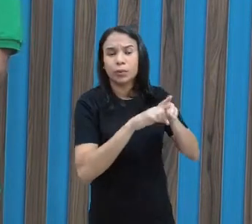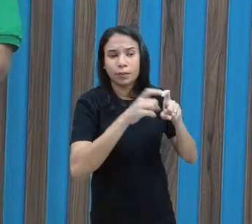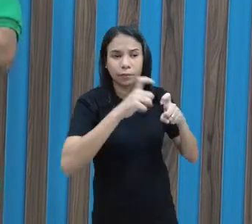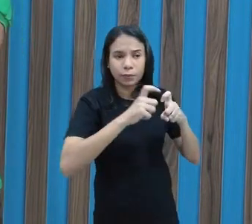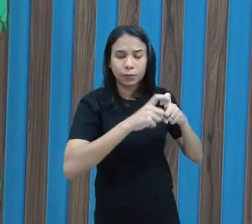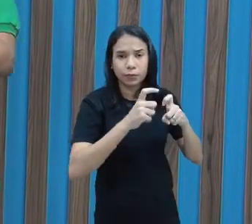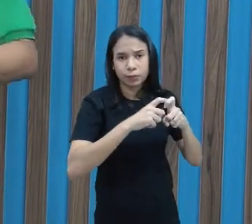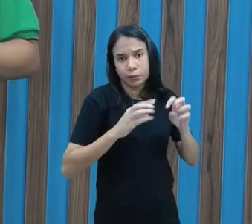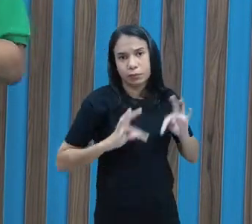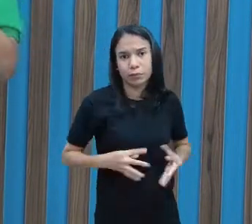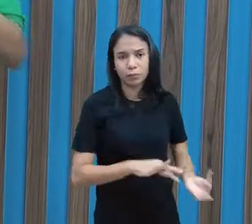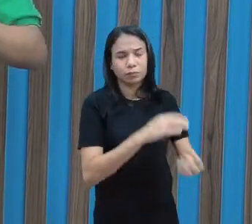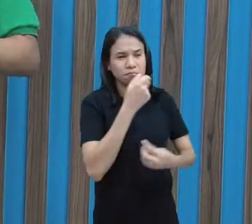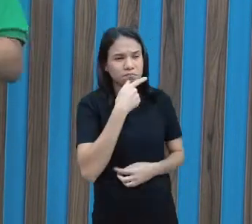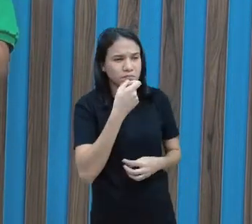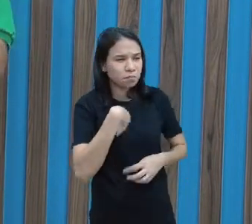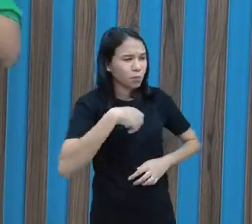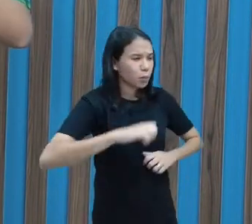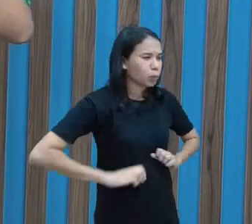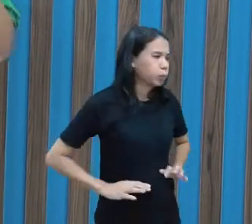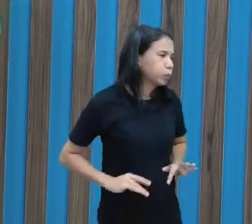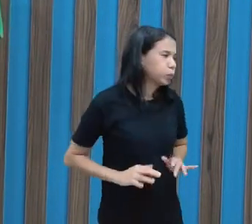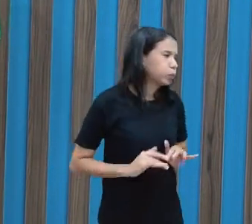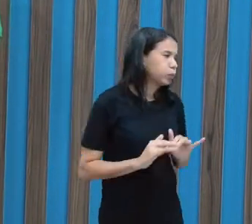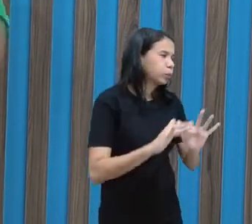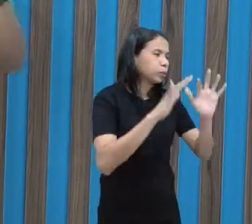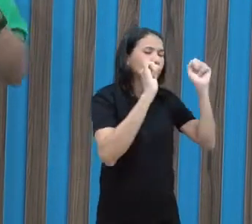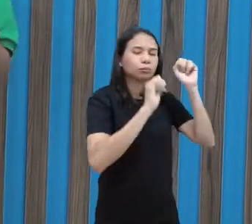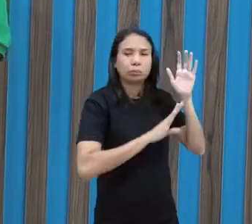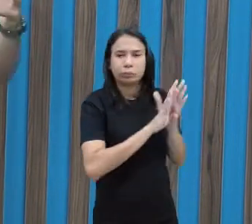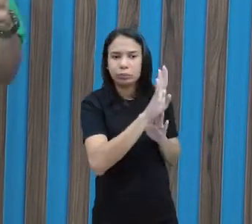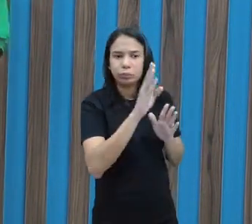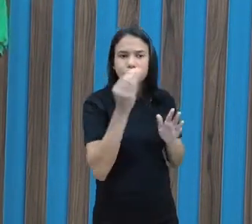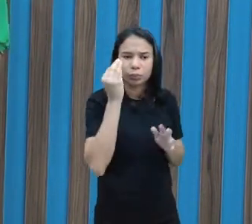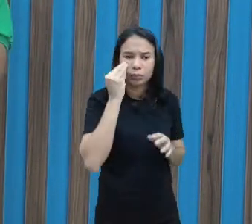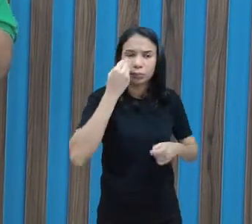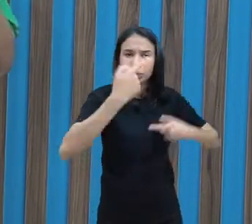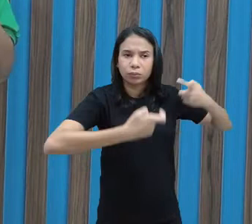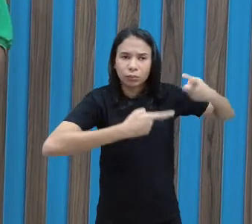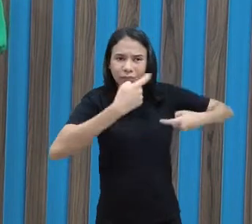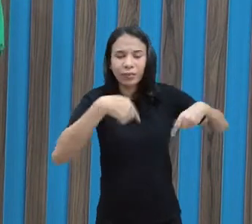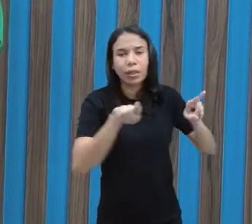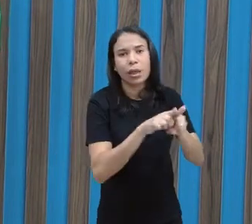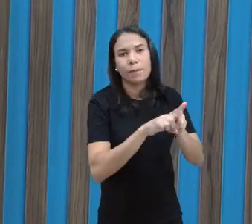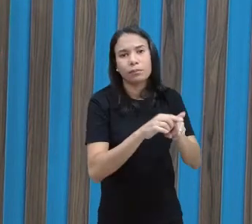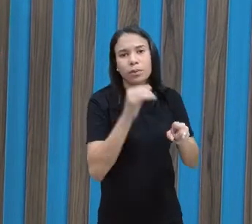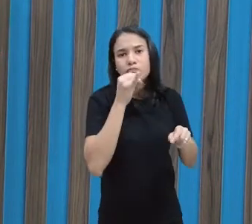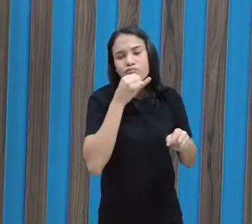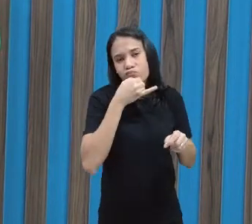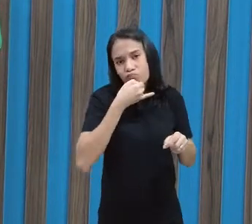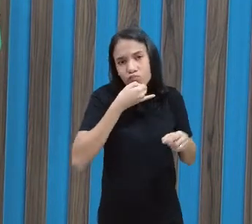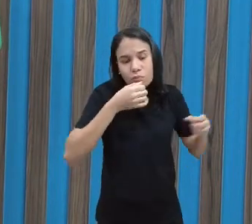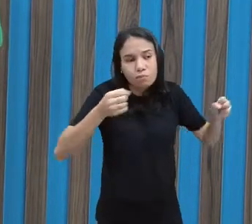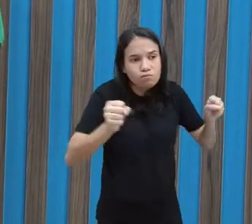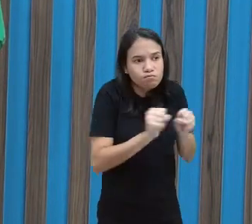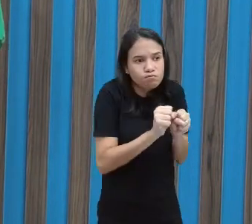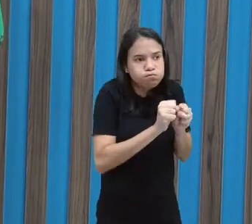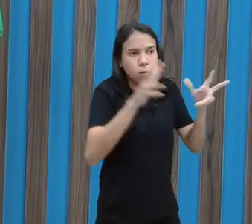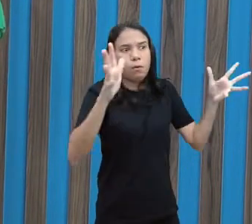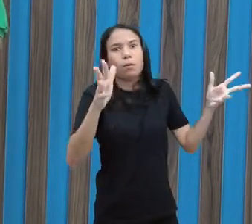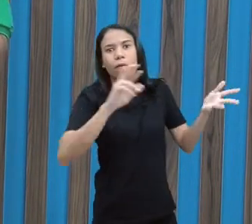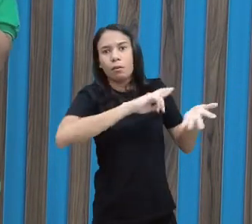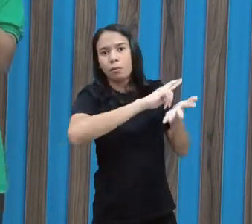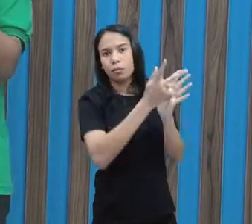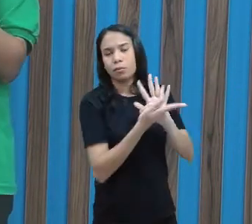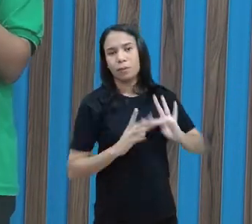né? Remédios, formas de tratamento e infelizmente também desenvolver bombas e tecnologia destrutiva.